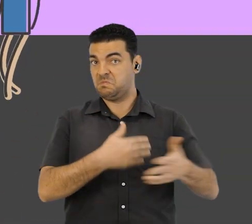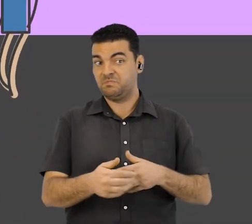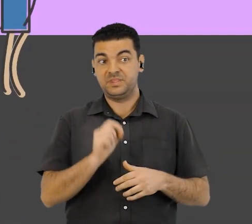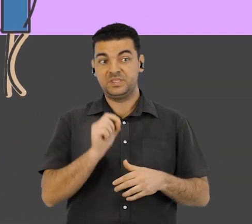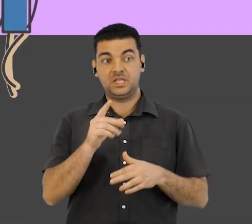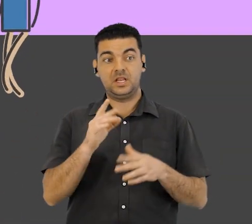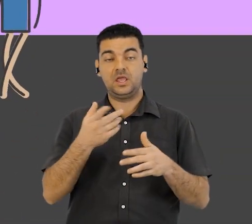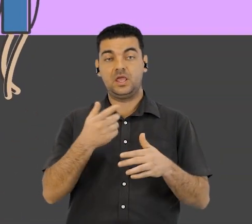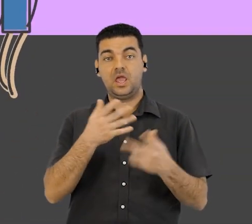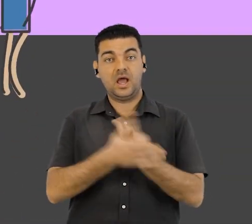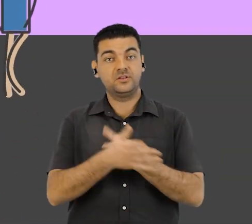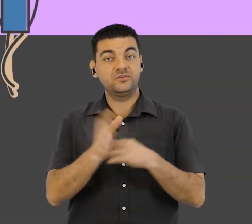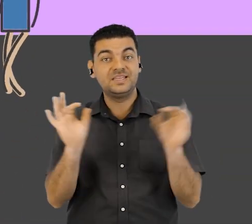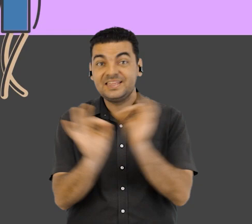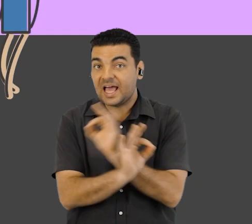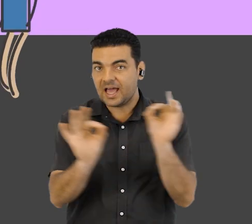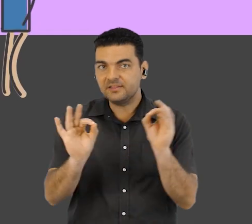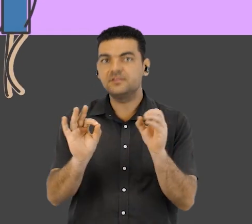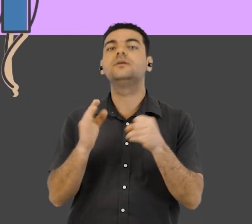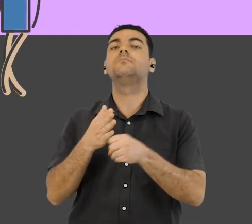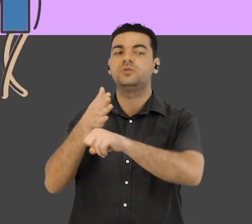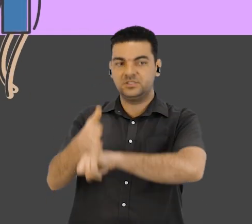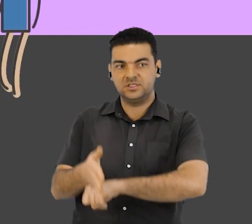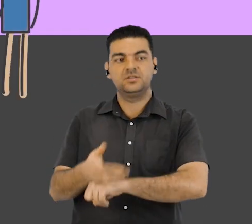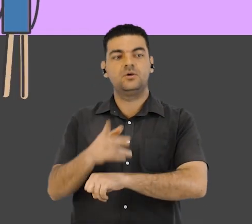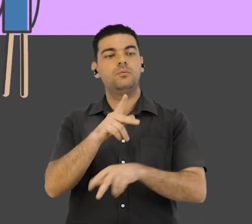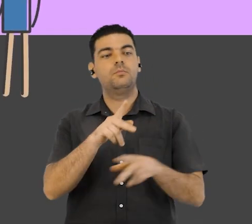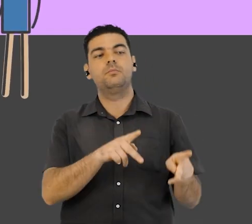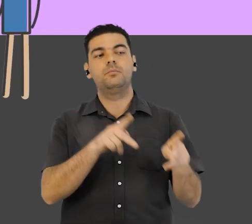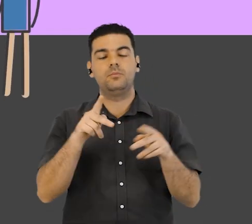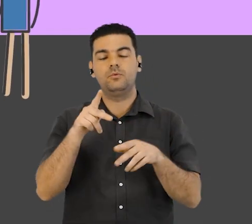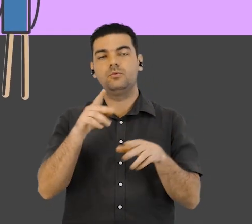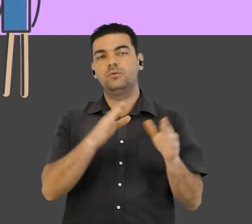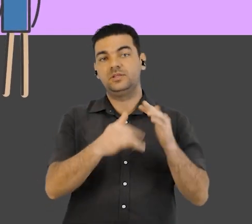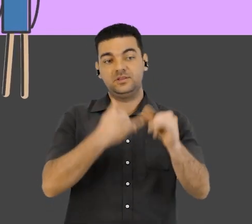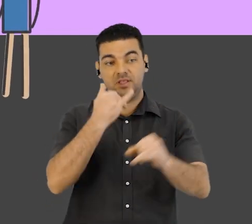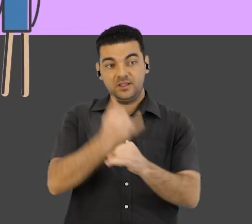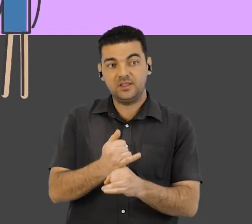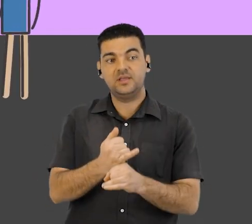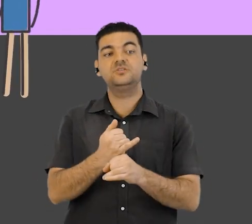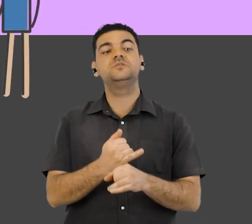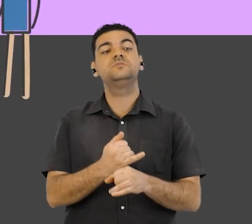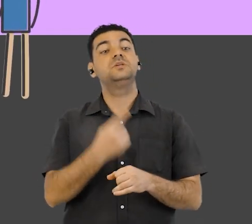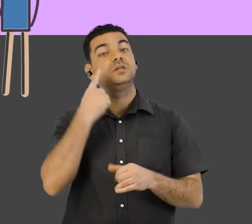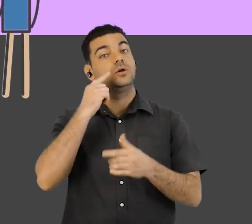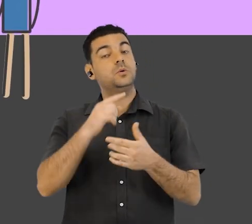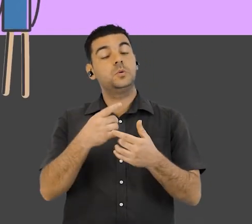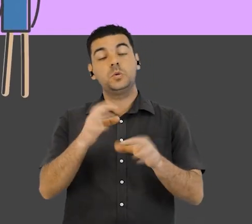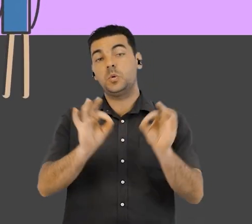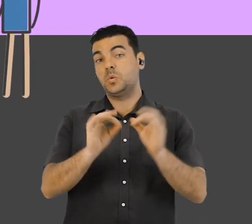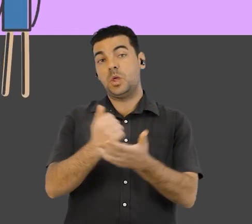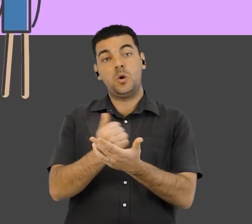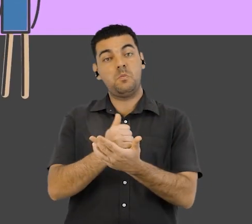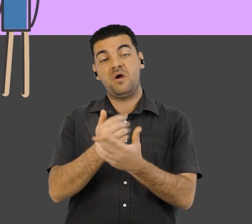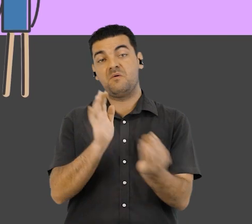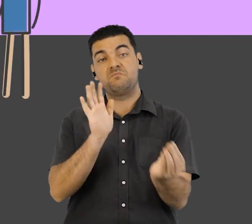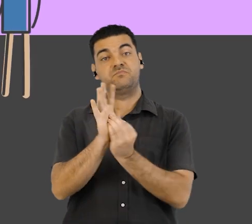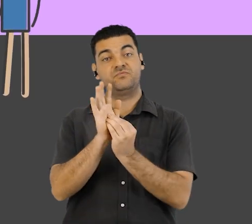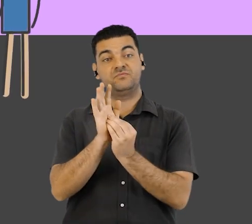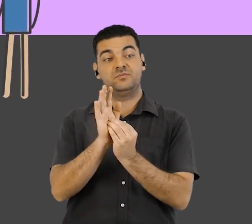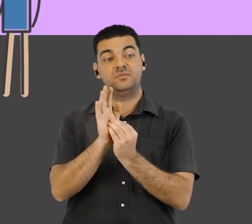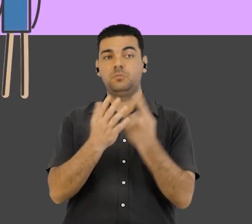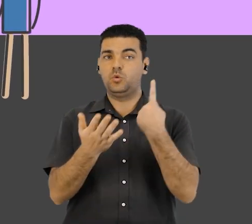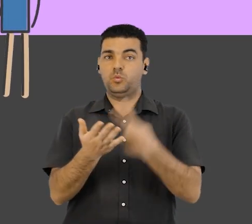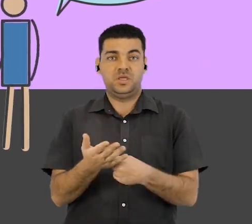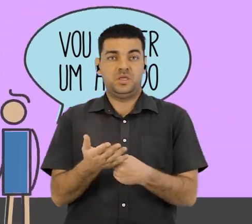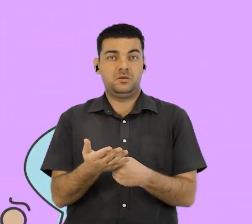que não cometeu nenhuma fraude fiscal pode acessar o portal Regularize, da Procuradoria-Geral da Fazenda Nacional, e tentar regularizar sua situação fiscal